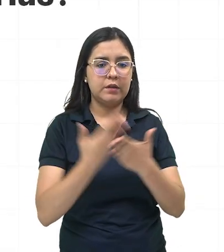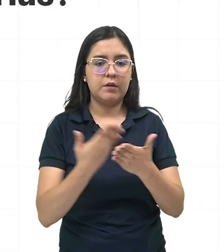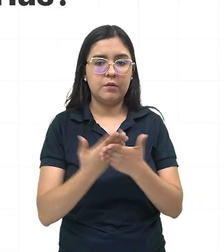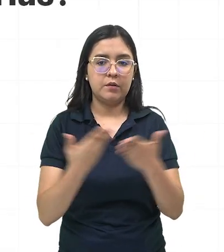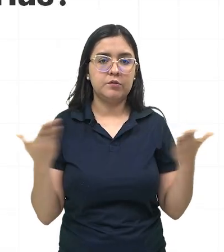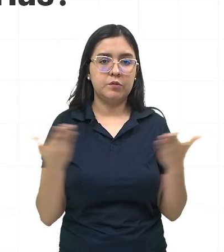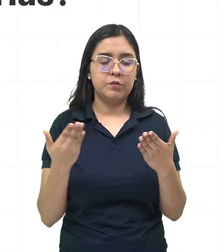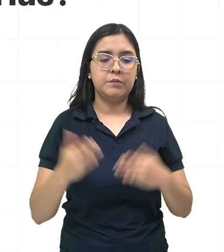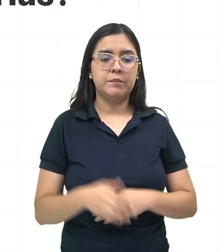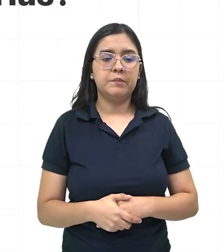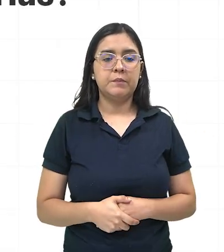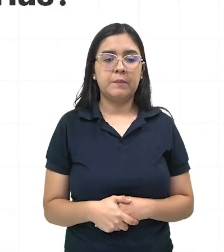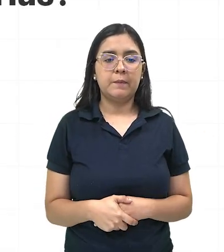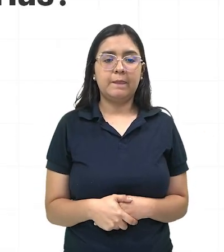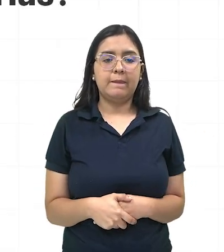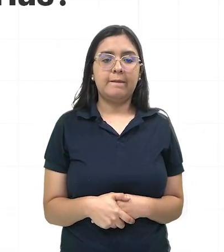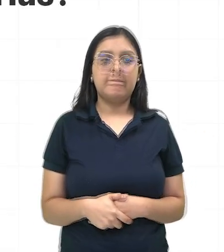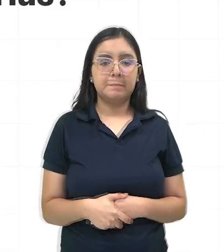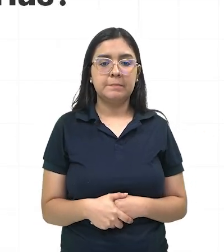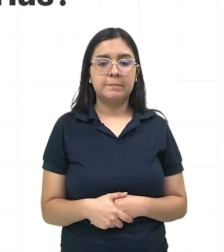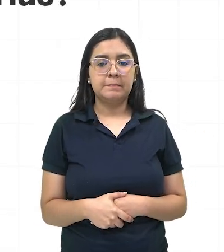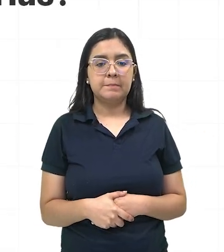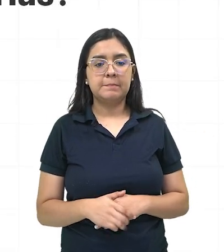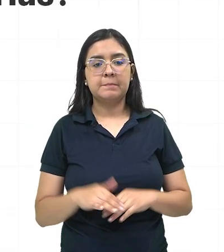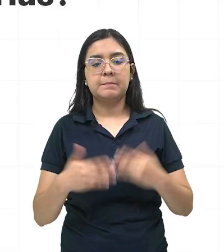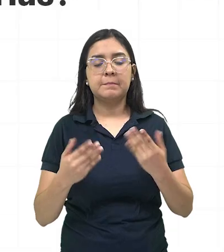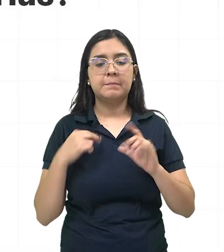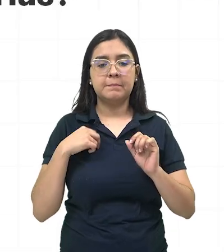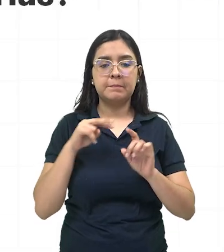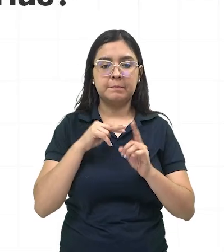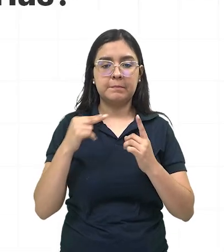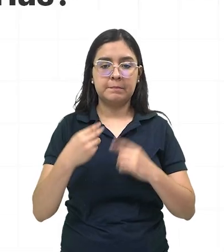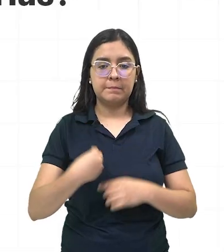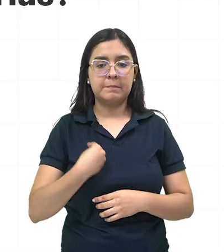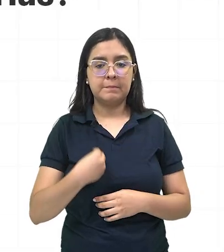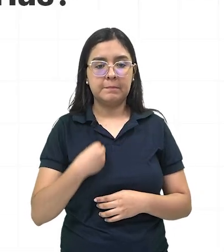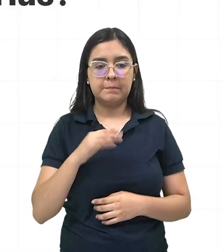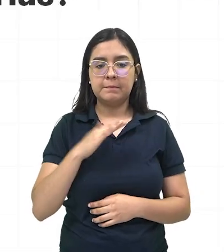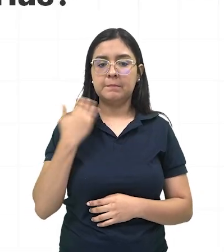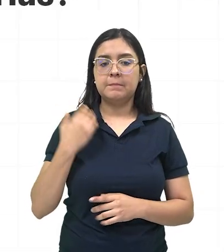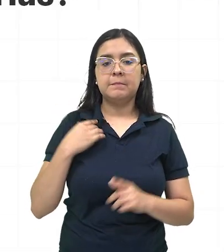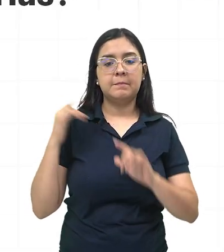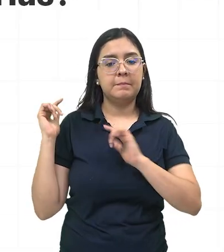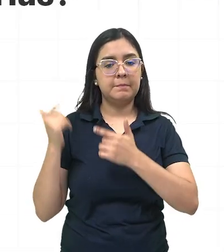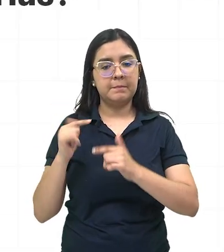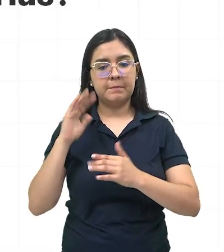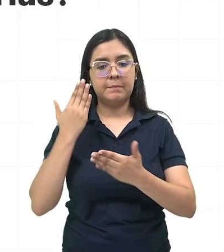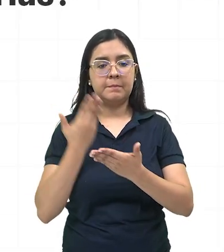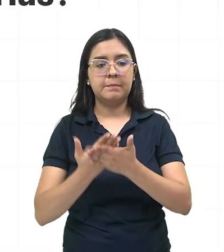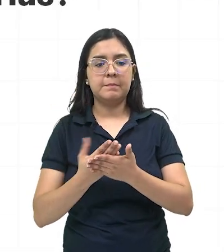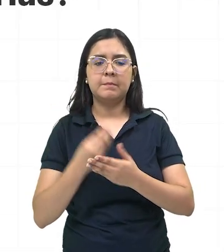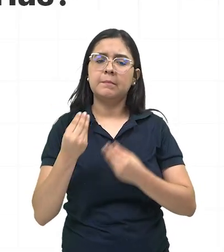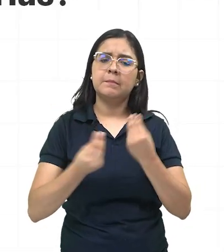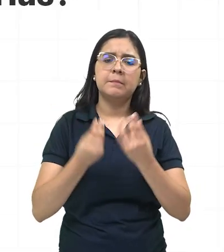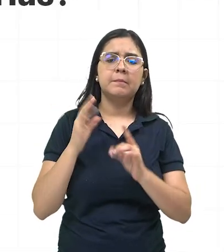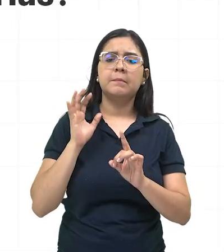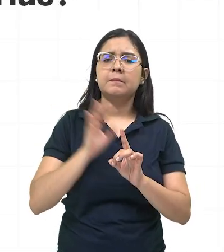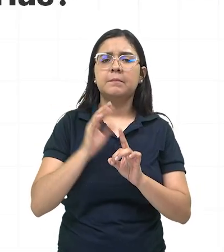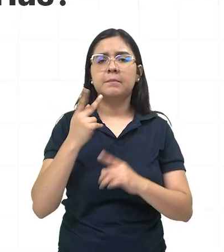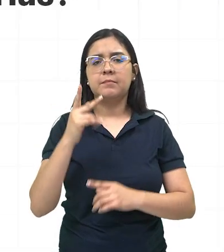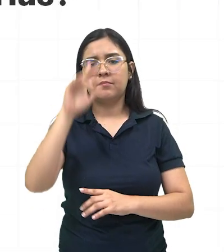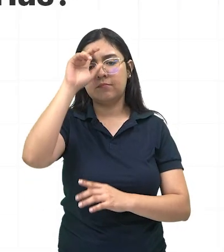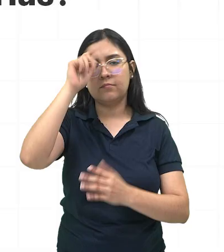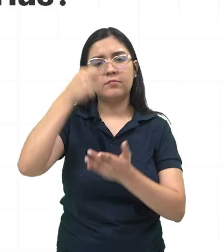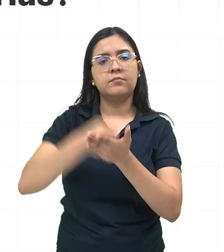aula. Qual é a visão sobre a vida e a morte em sua tradição ou crença? Como isso